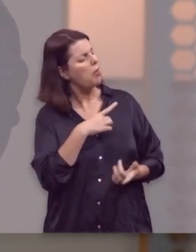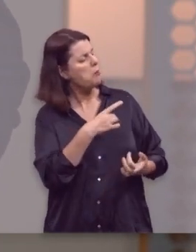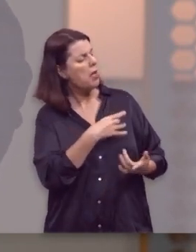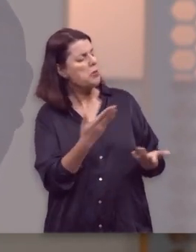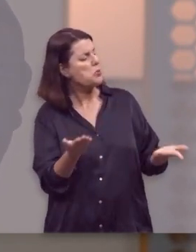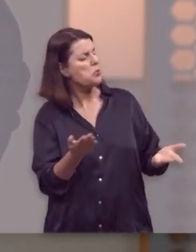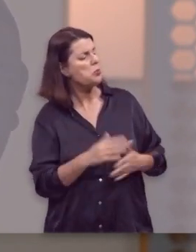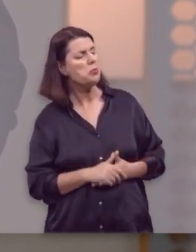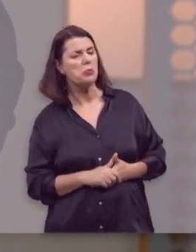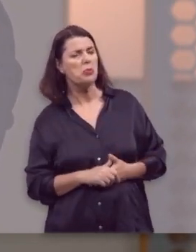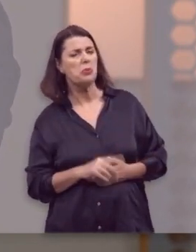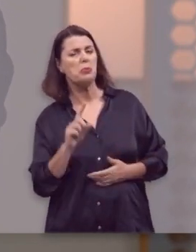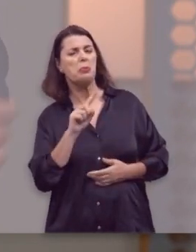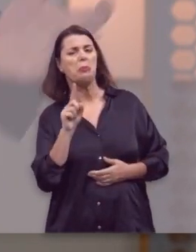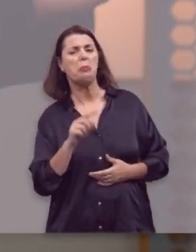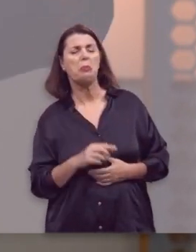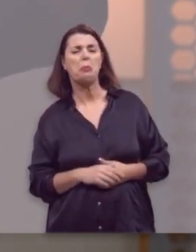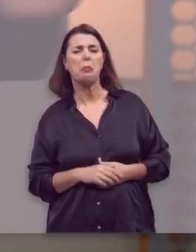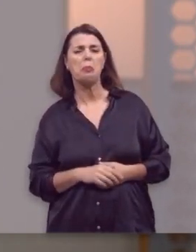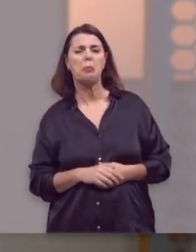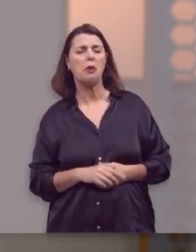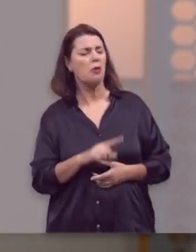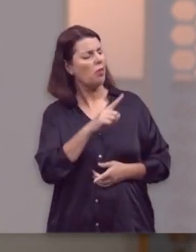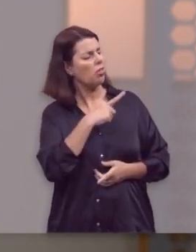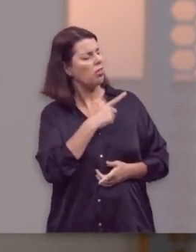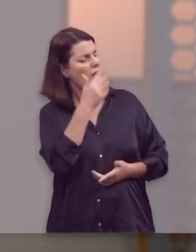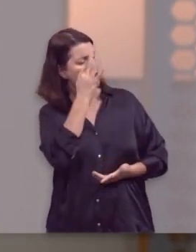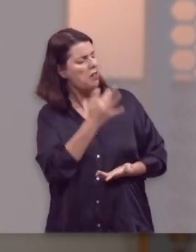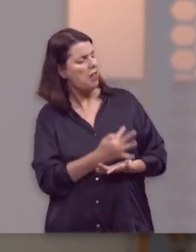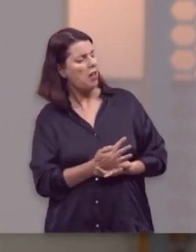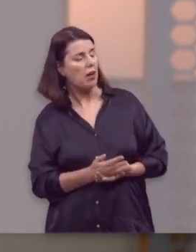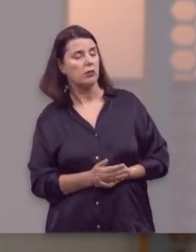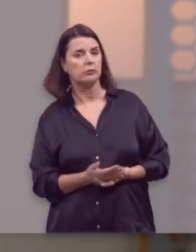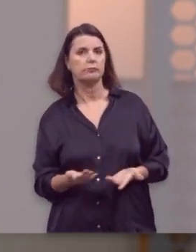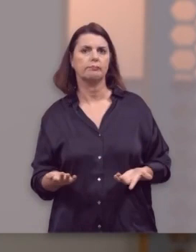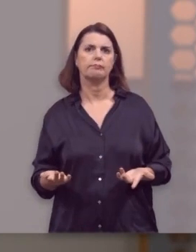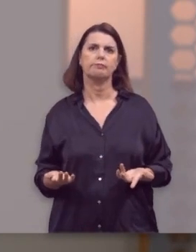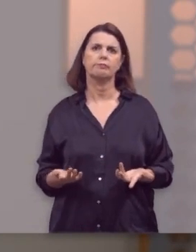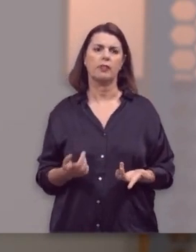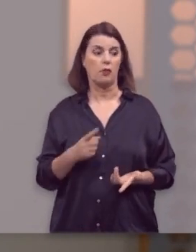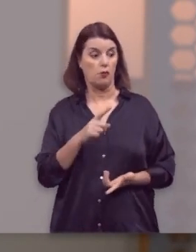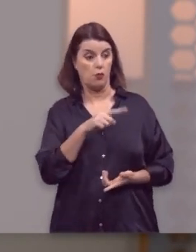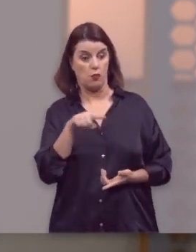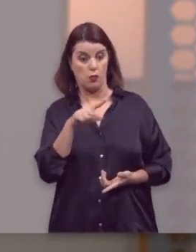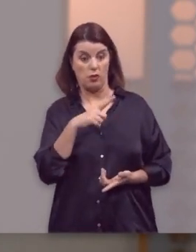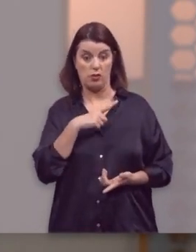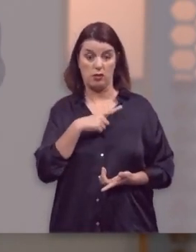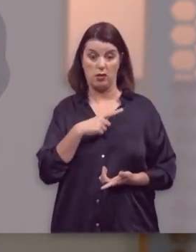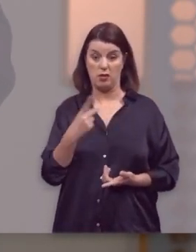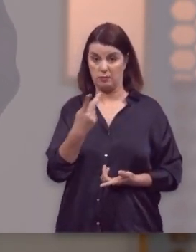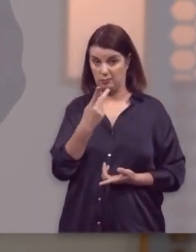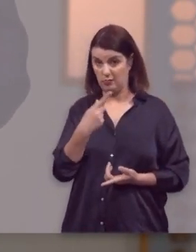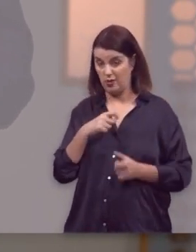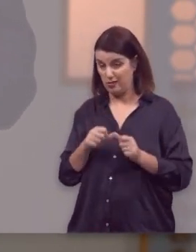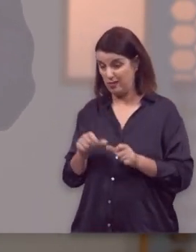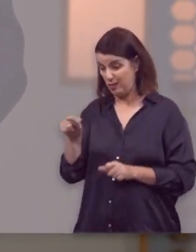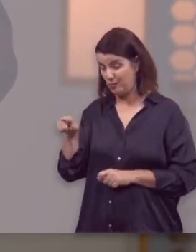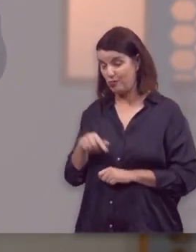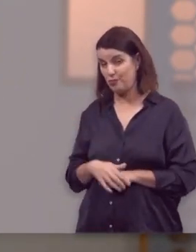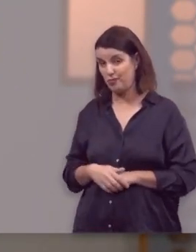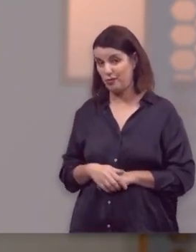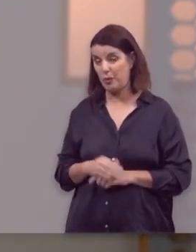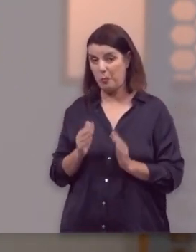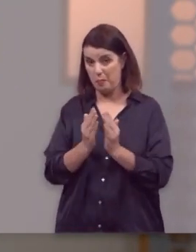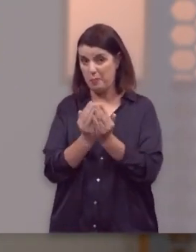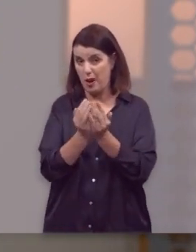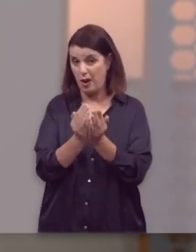medo? Como é que vocês não têm fé? Bom, mas se você e eu estivéssemos lá,